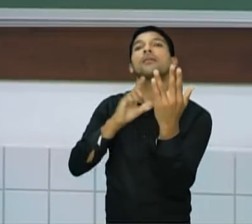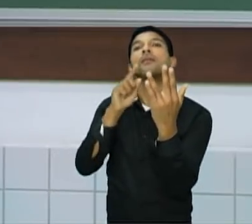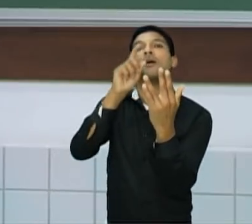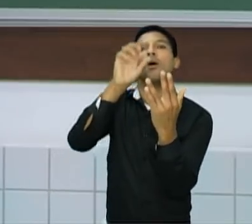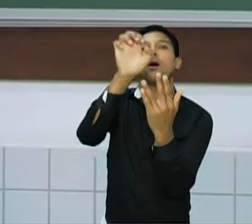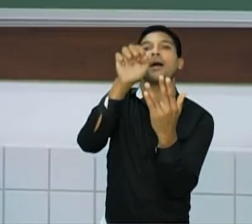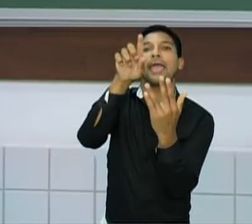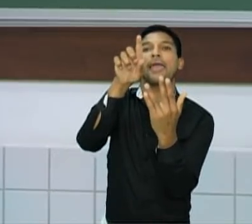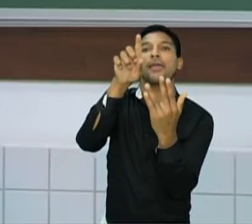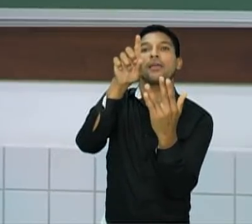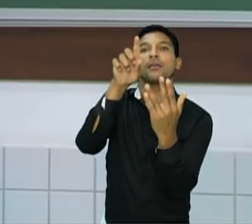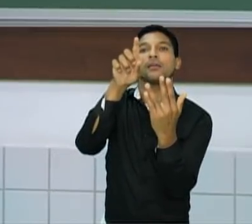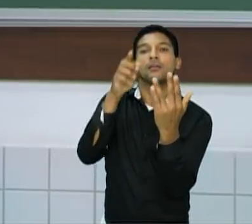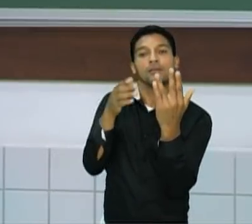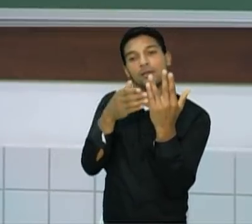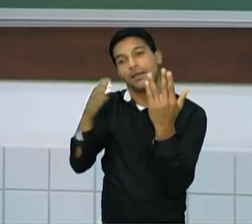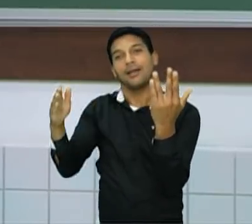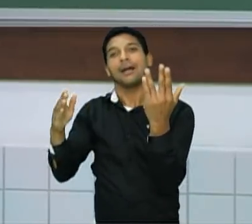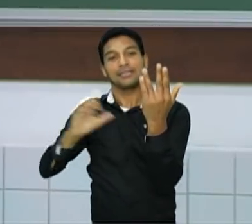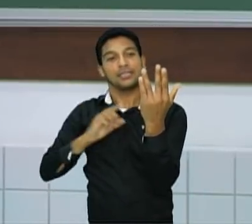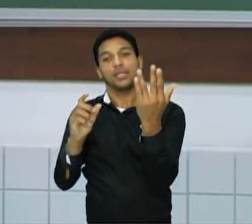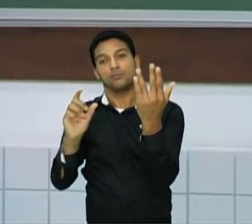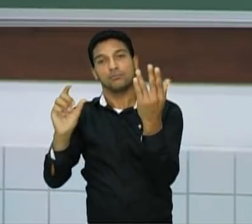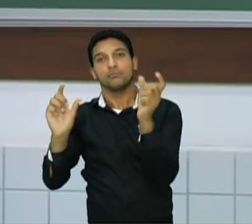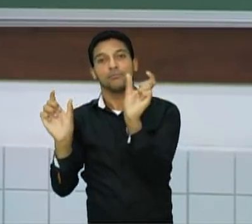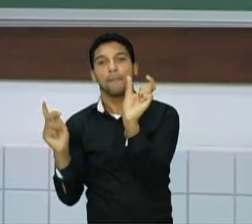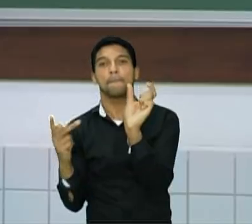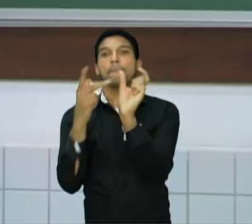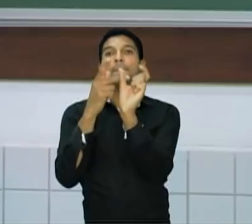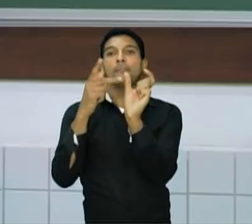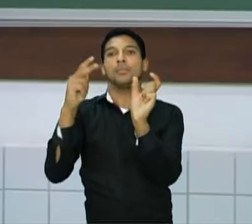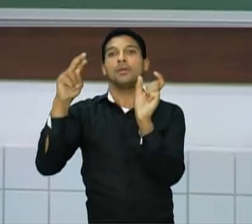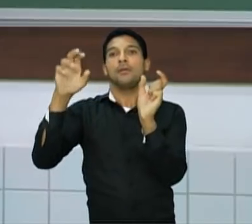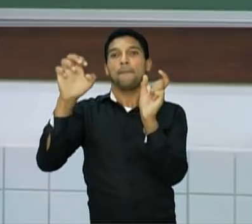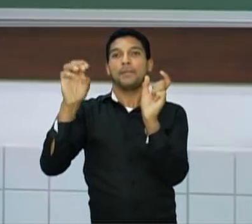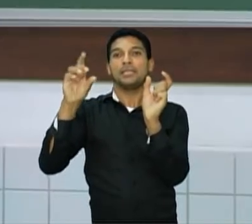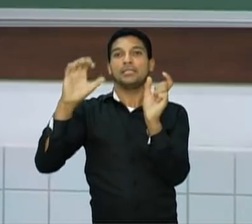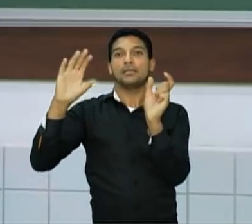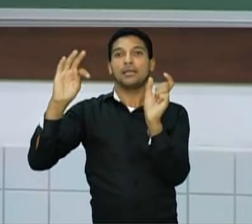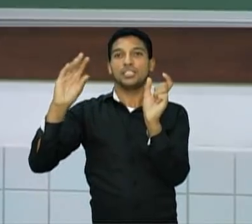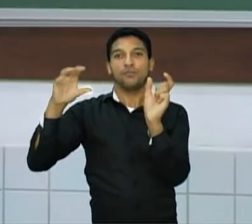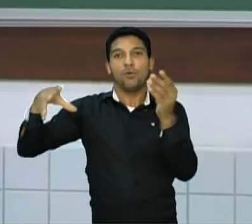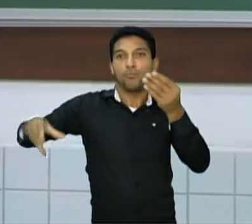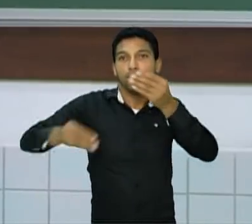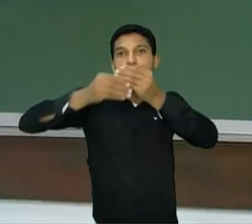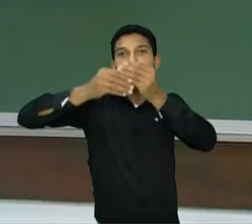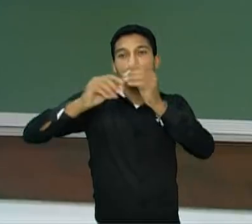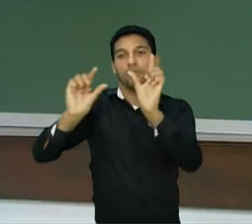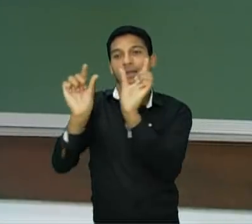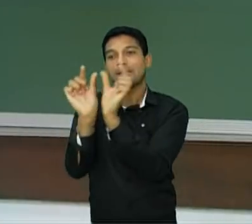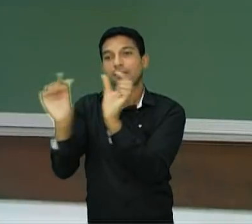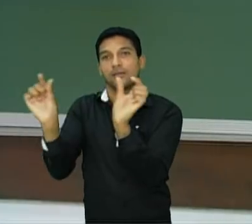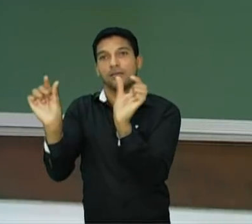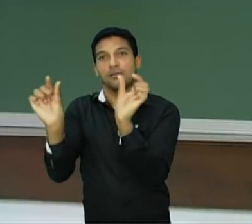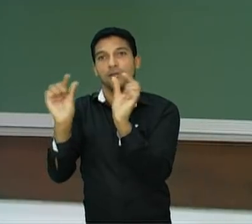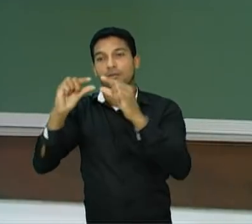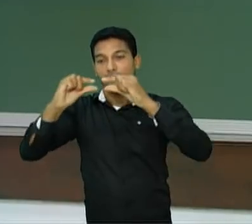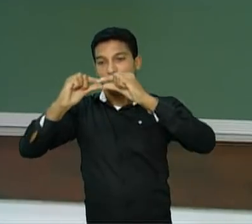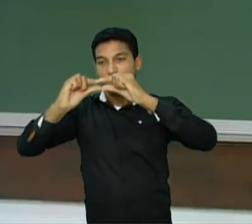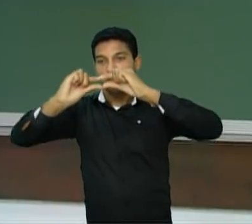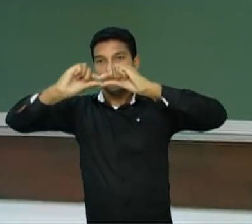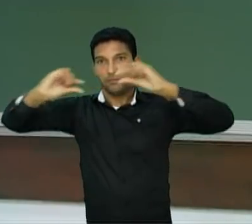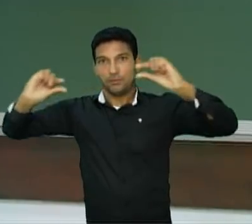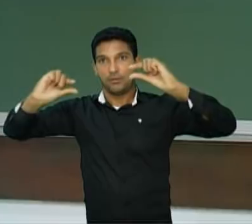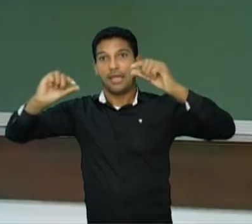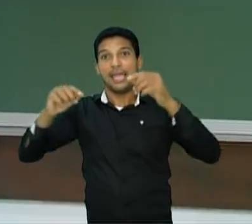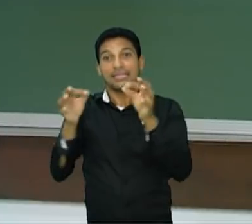depois do verbo de ligação? Predicativo do sujeito. Se vem predicativo do sujeito lá no período simples, que você aprendeu no 7º, no